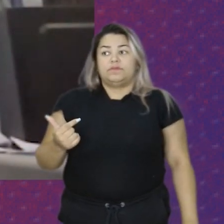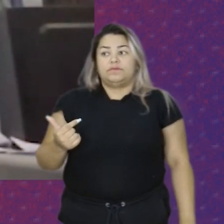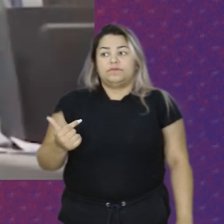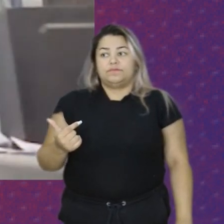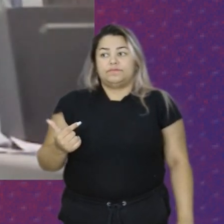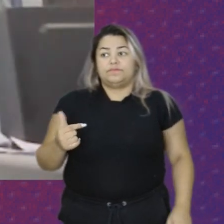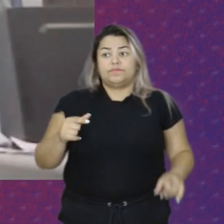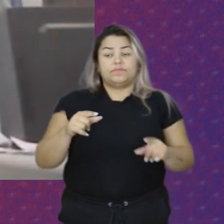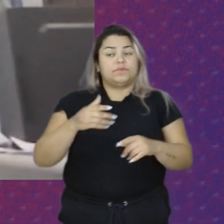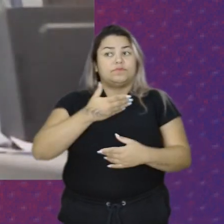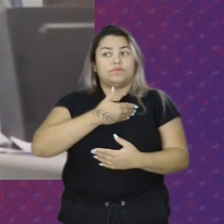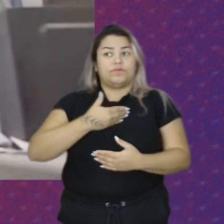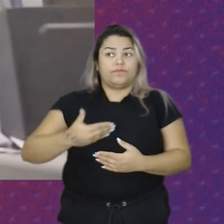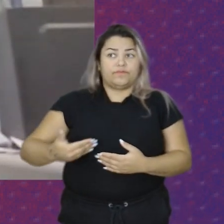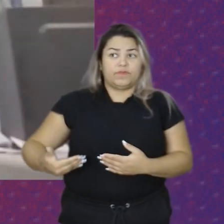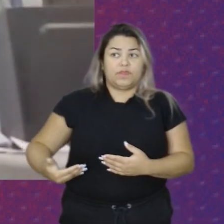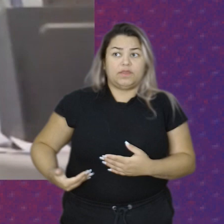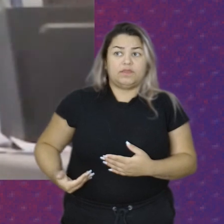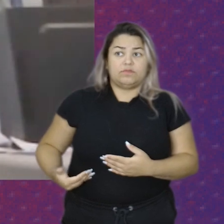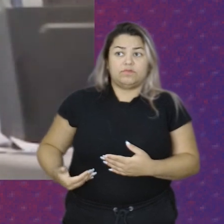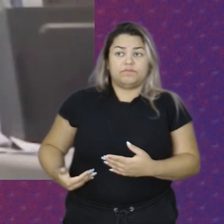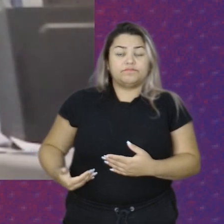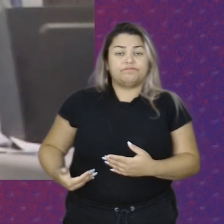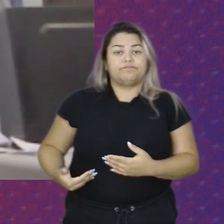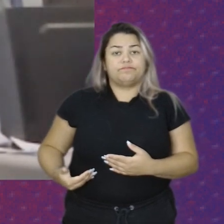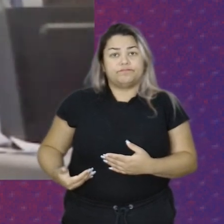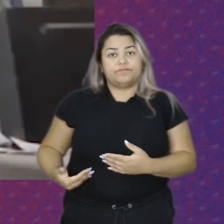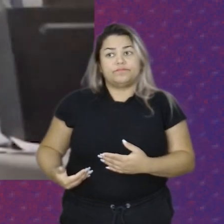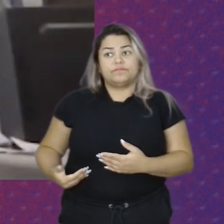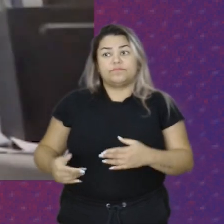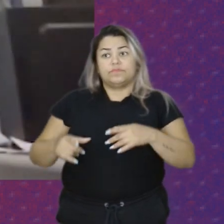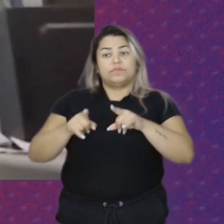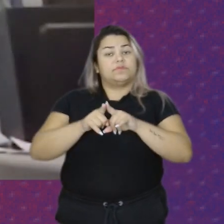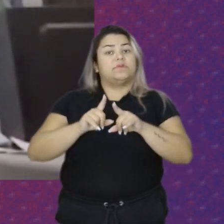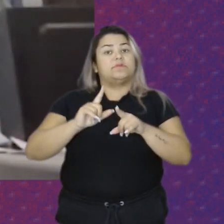por meio nem de organizações comunitárias, né?